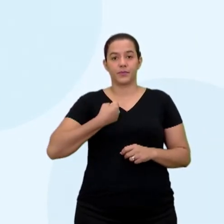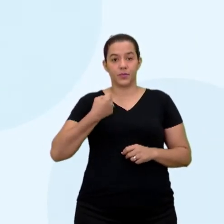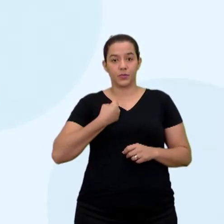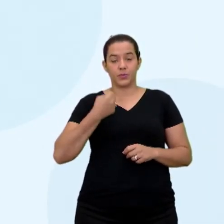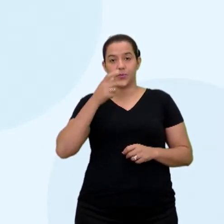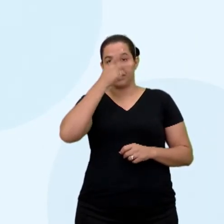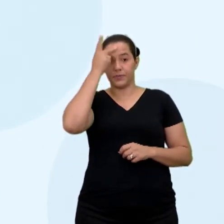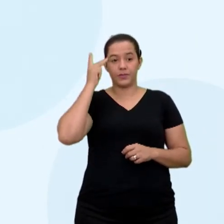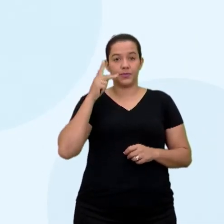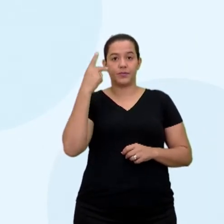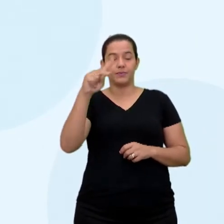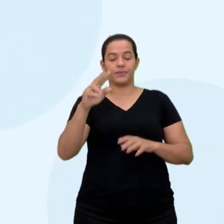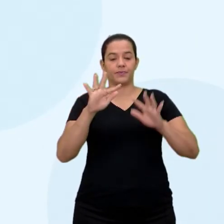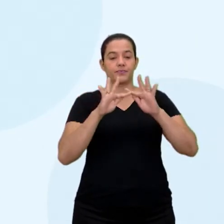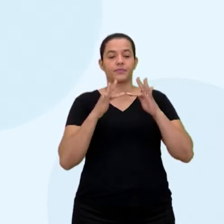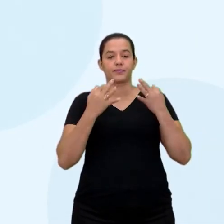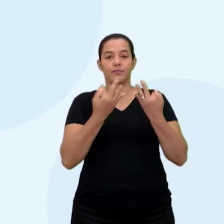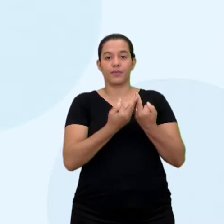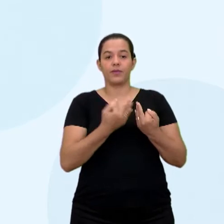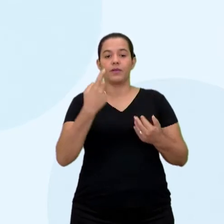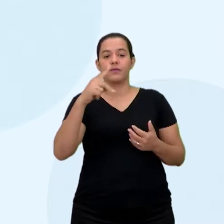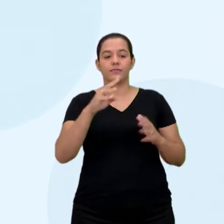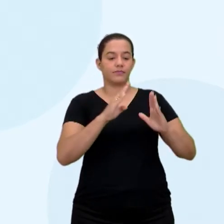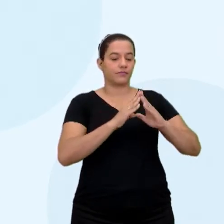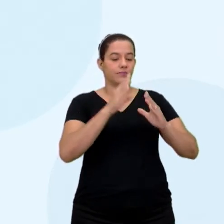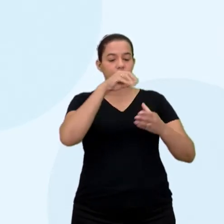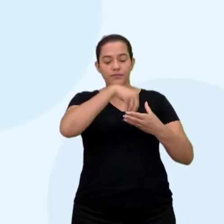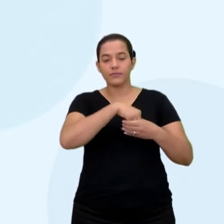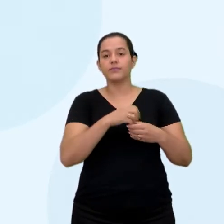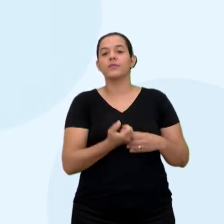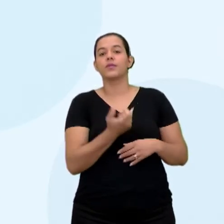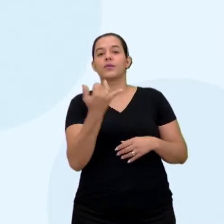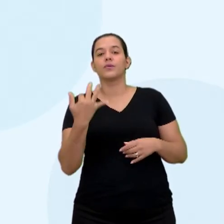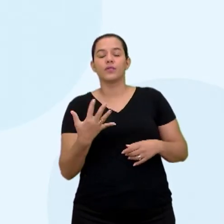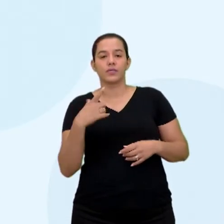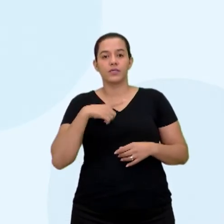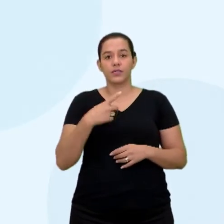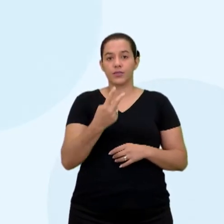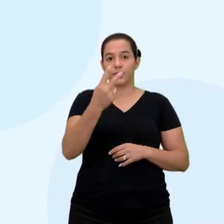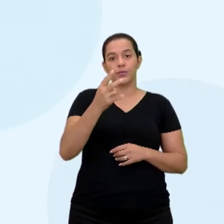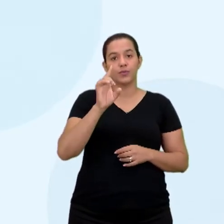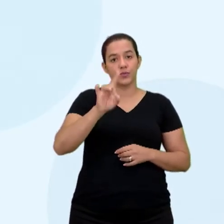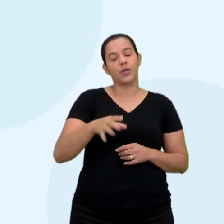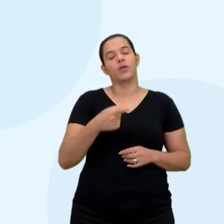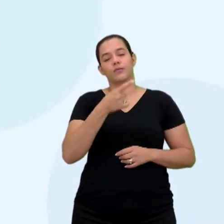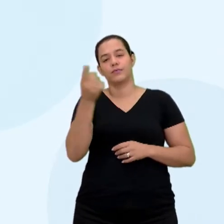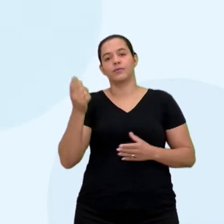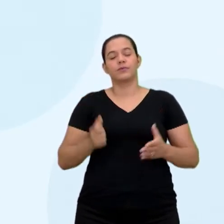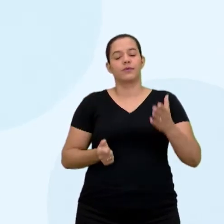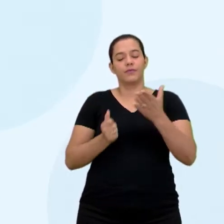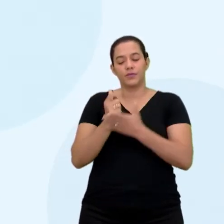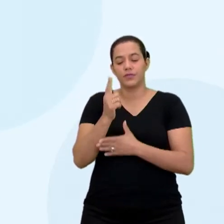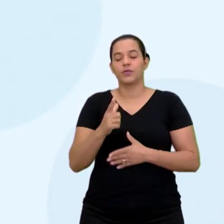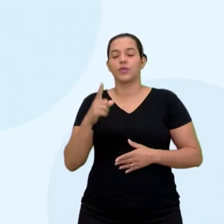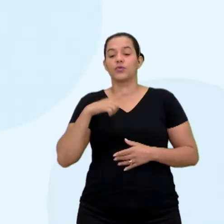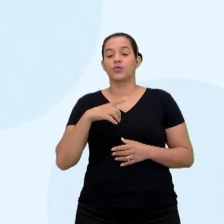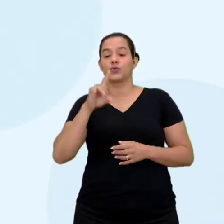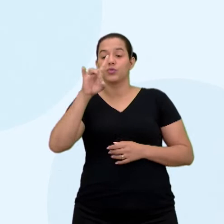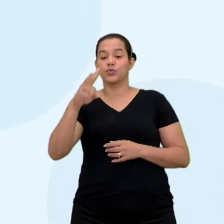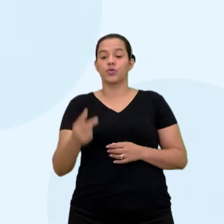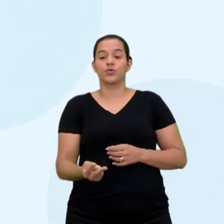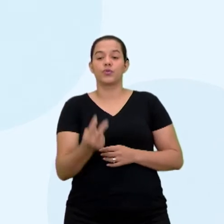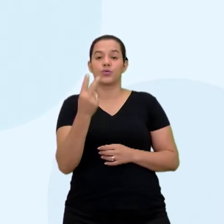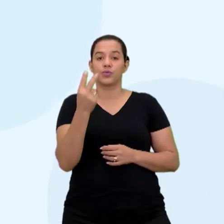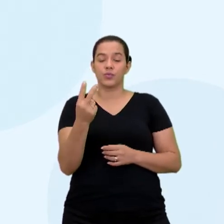sua casa. Ora, se eu tenho 2 pessoas, né, dentro da minha casa, eu vou fazer compras, né, pensando em 2 pessoas. Tá? Se eu